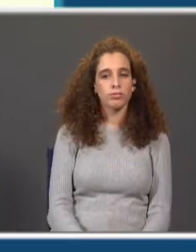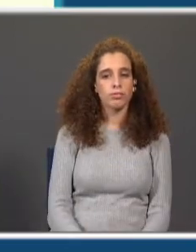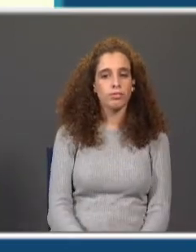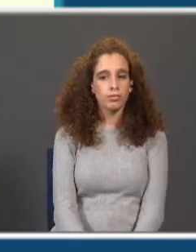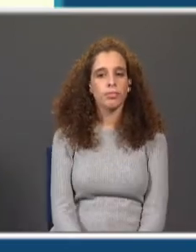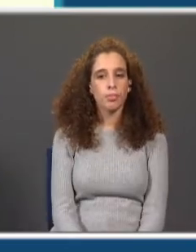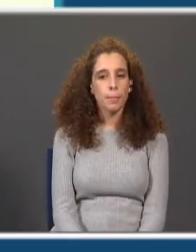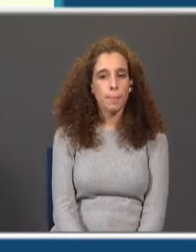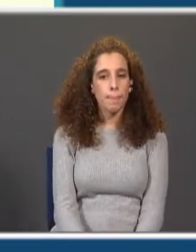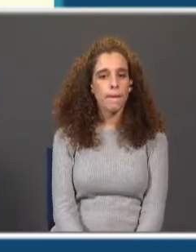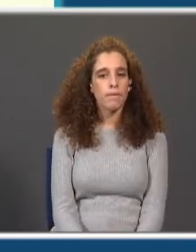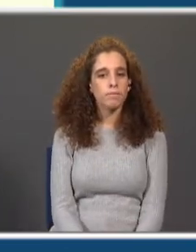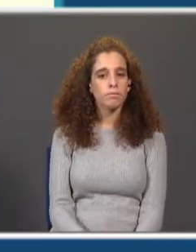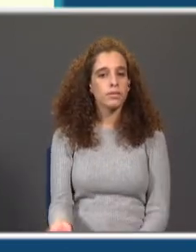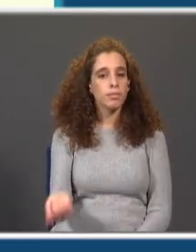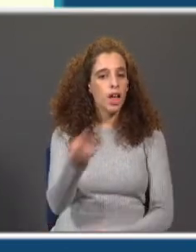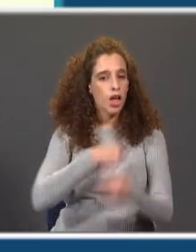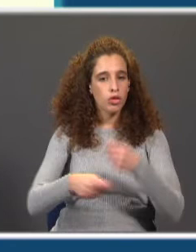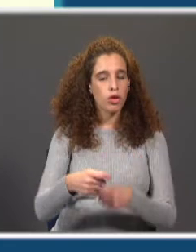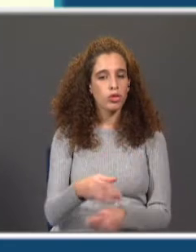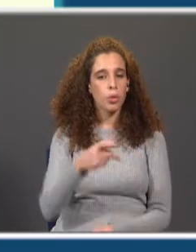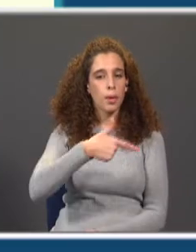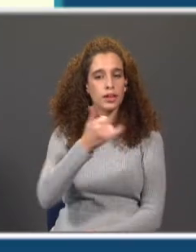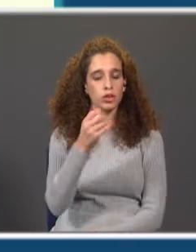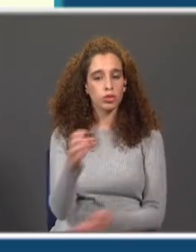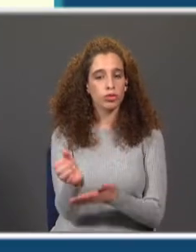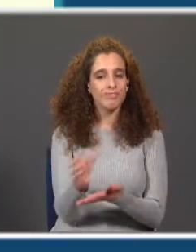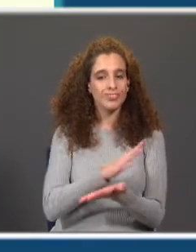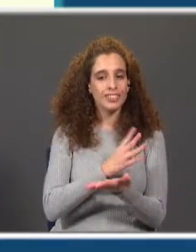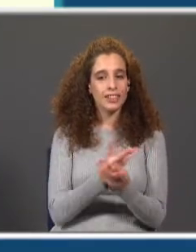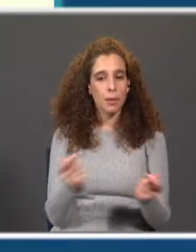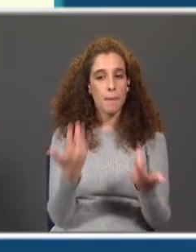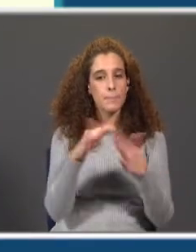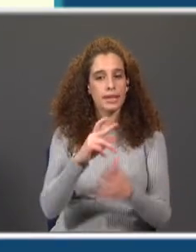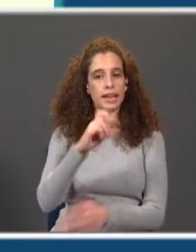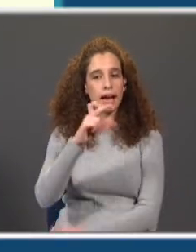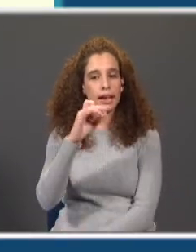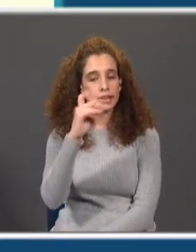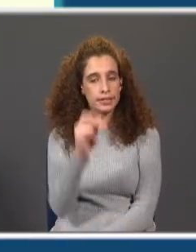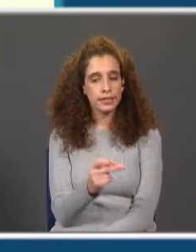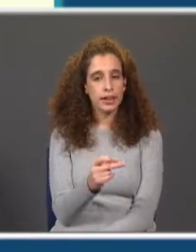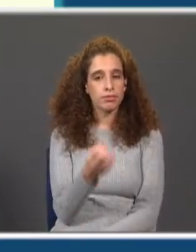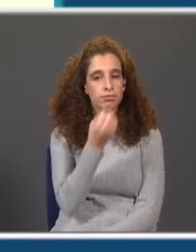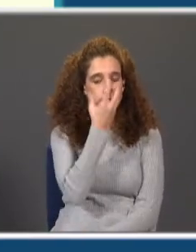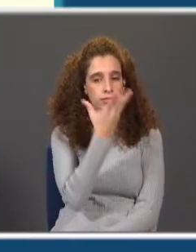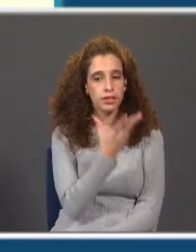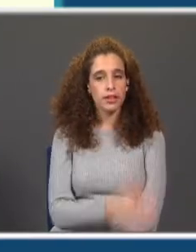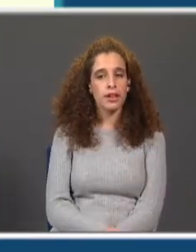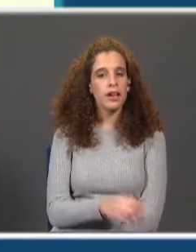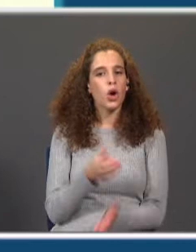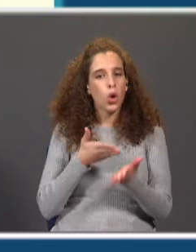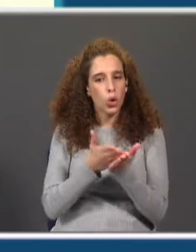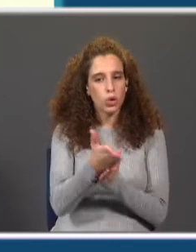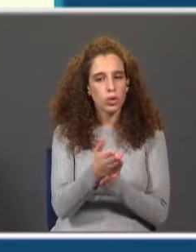e os pátios, mas a acácia resiste. Resiste. E sei que junto do seu tronco, se fechar os olhos